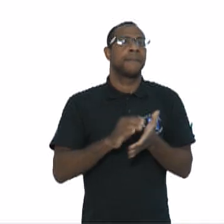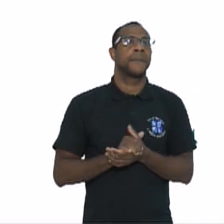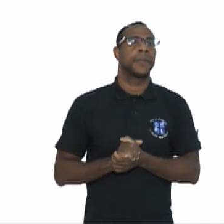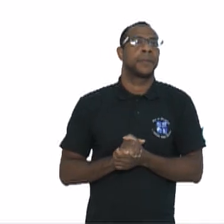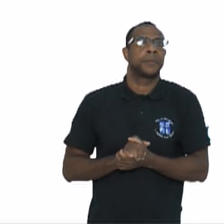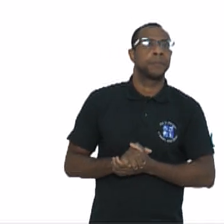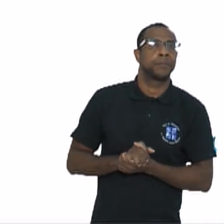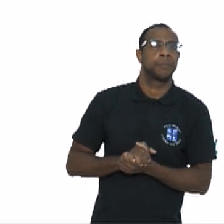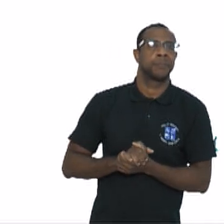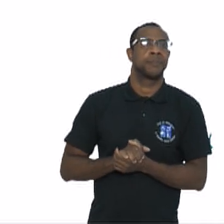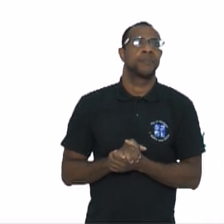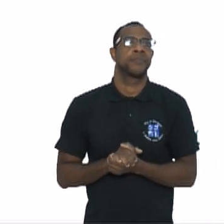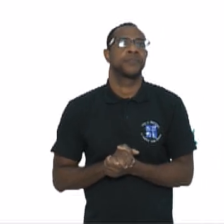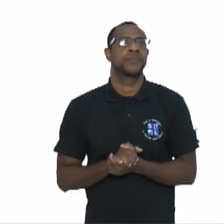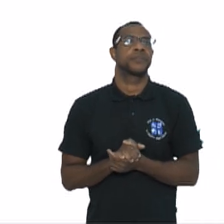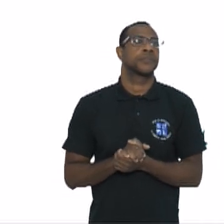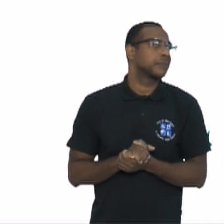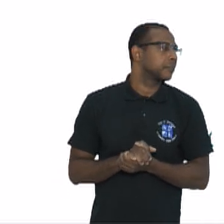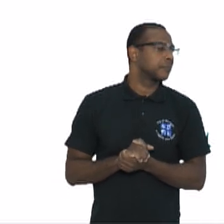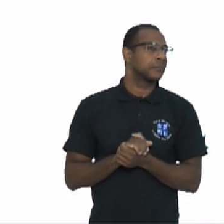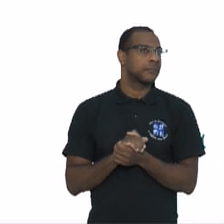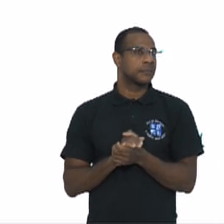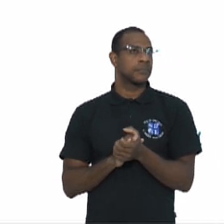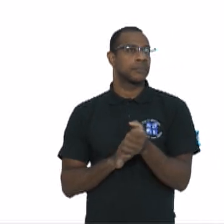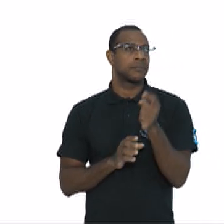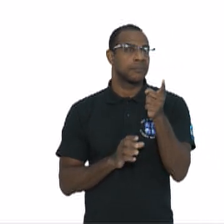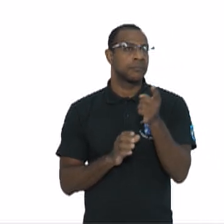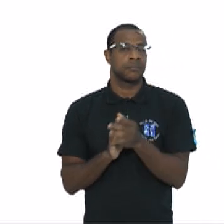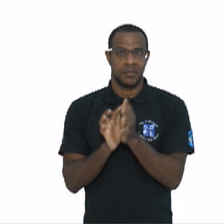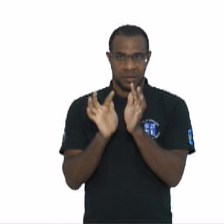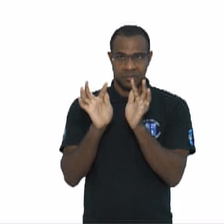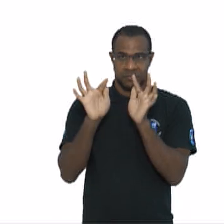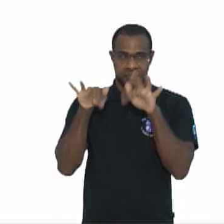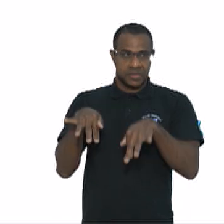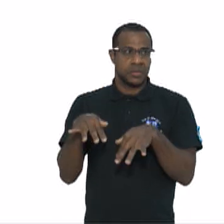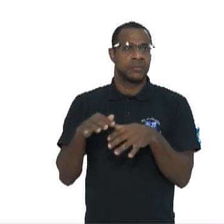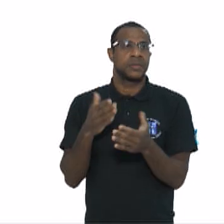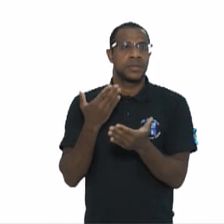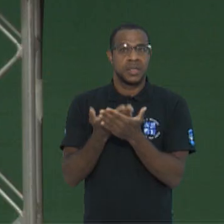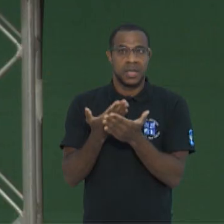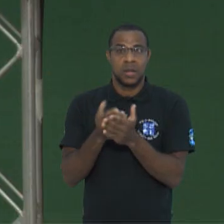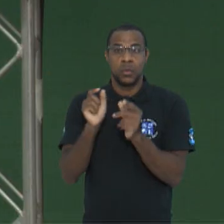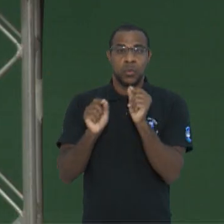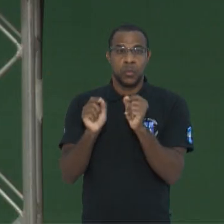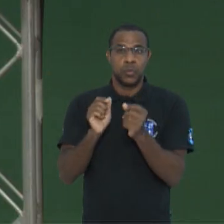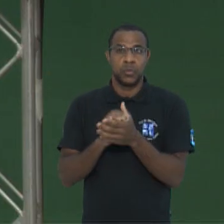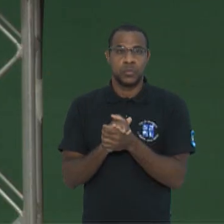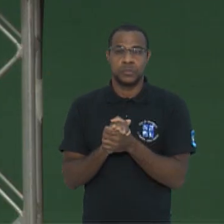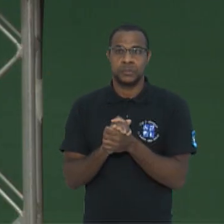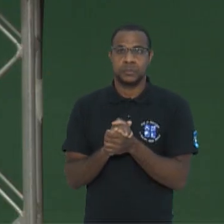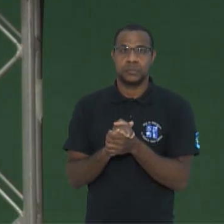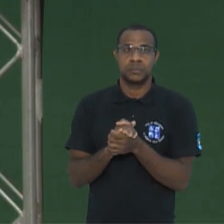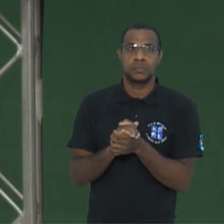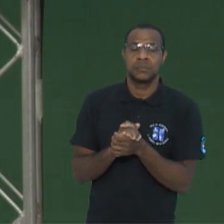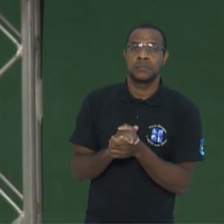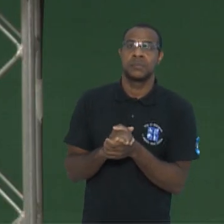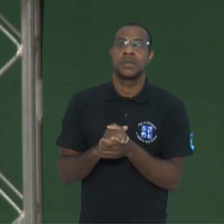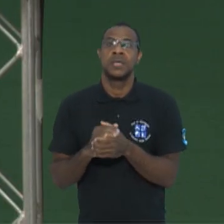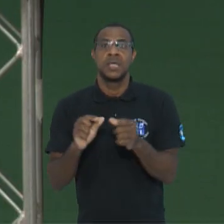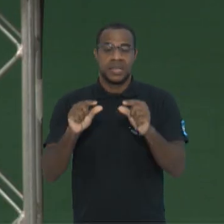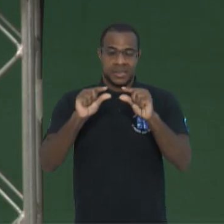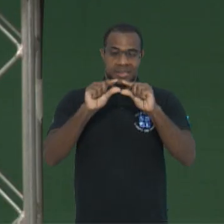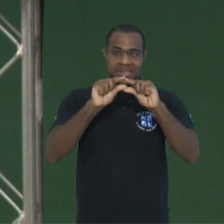Ao final da aula, o que nós podemos fazer ao final dessa nossa aula? Nós podemos interpretar as